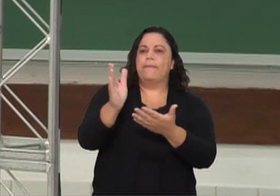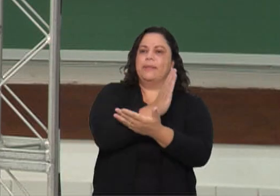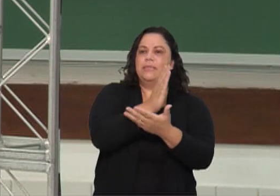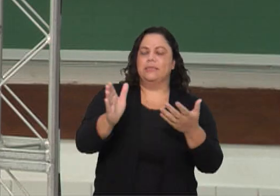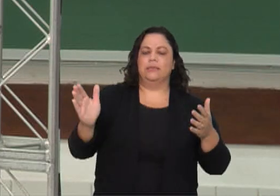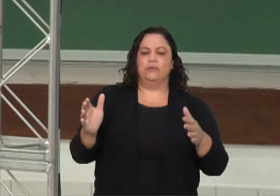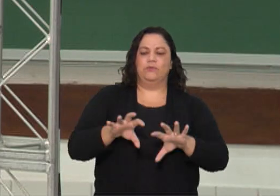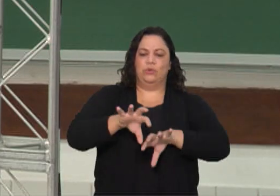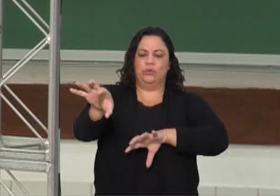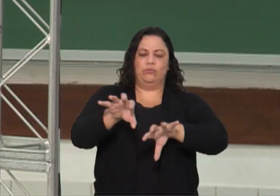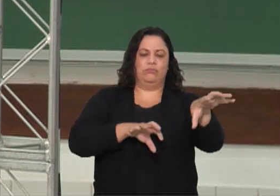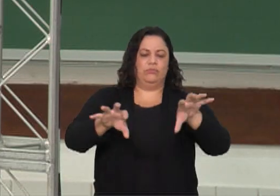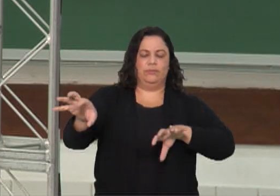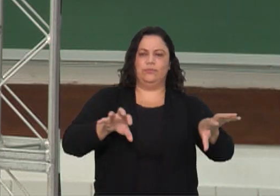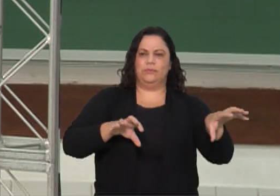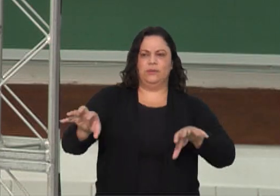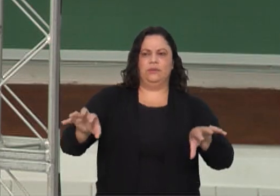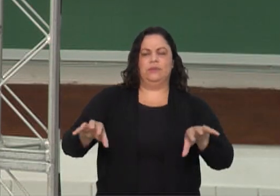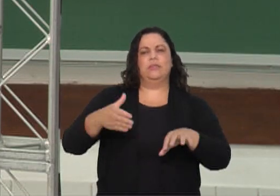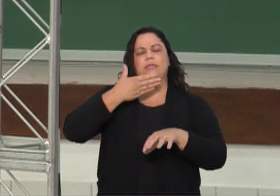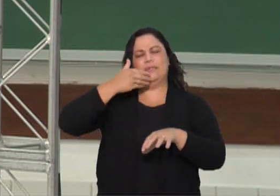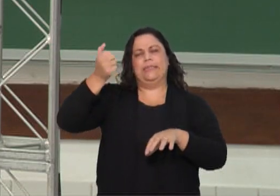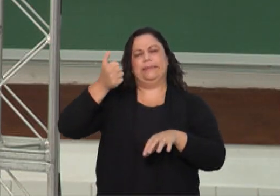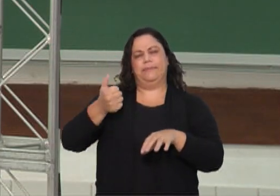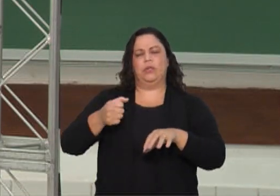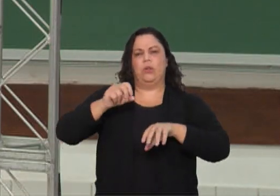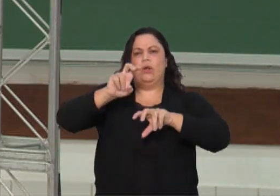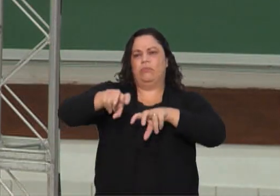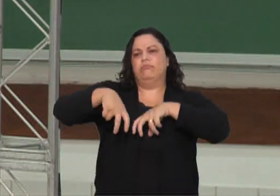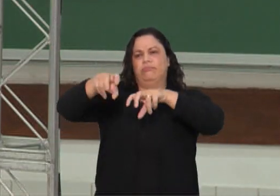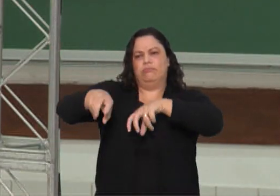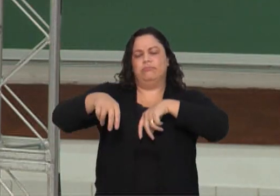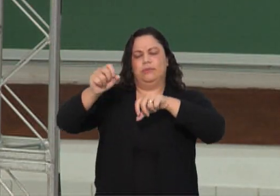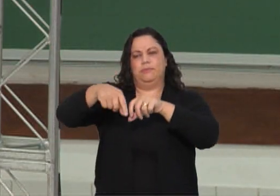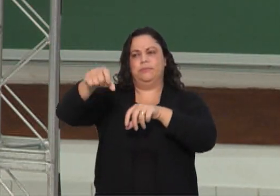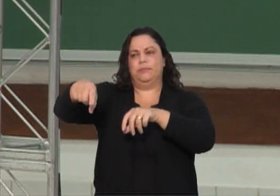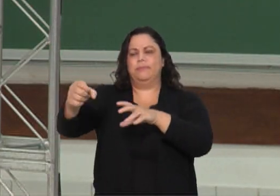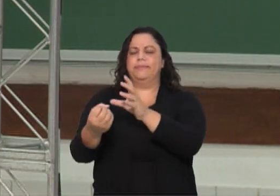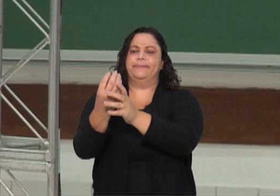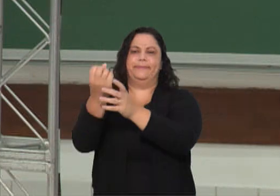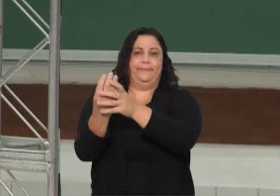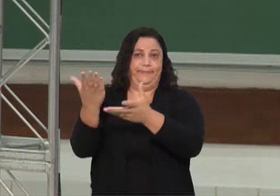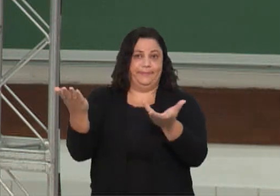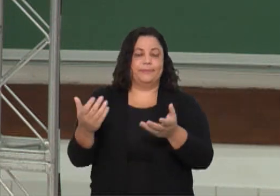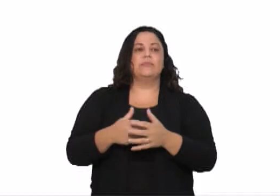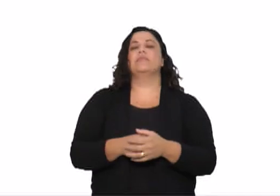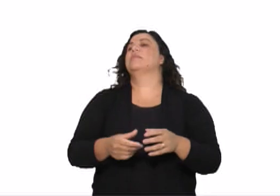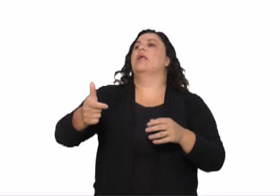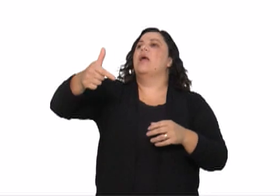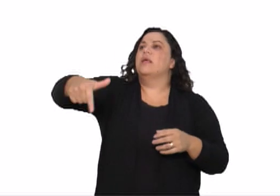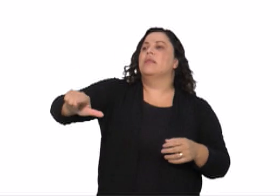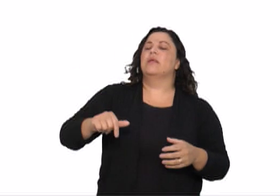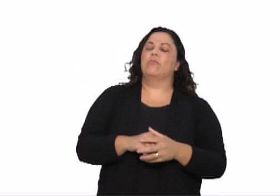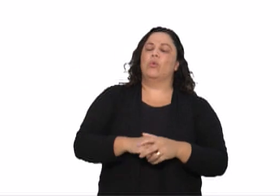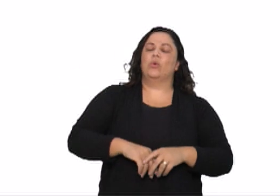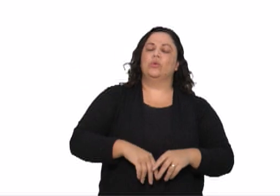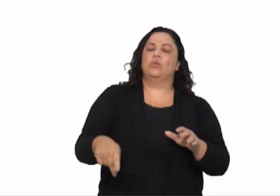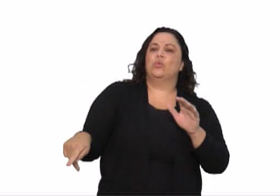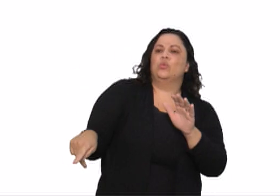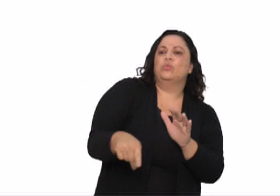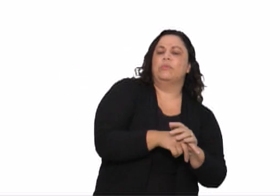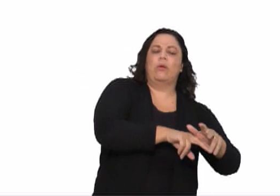de terras mais cultiváveis, mais fertilizadas. Depois vieram os chamados georgioi, os camponeses,